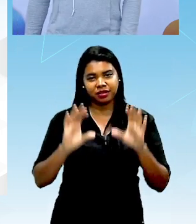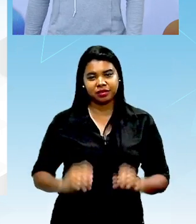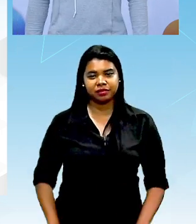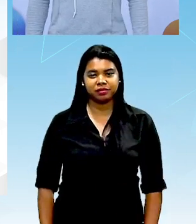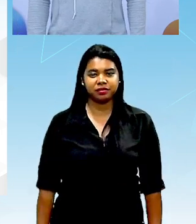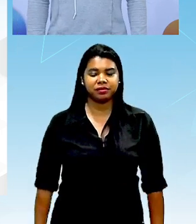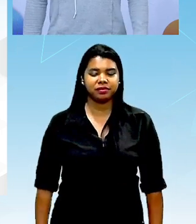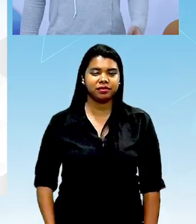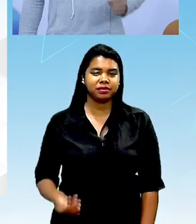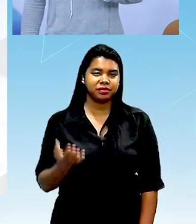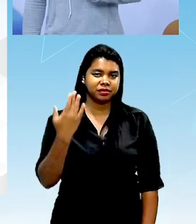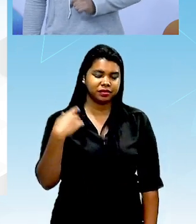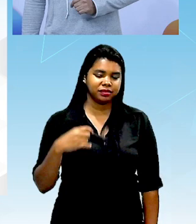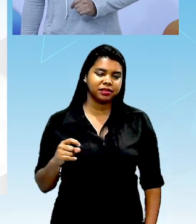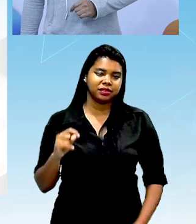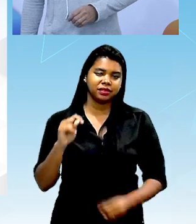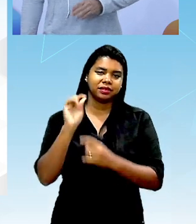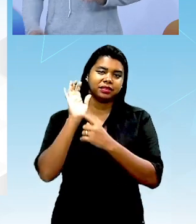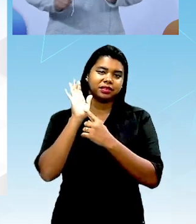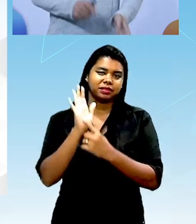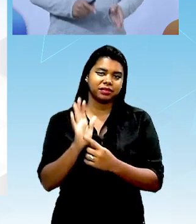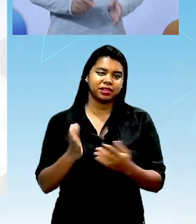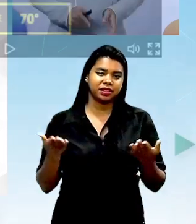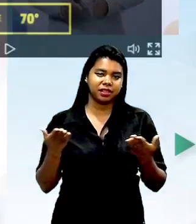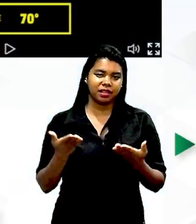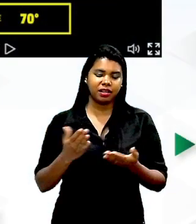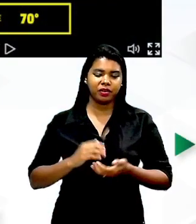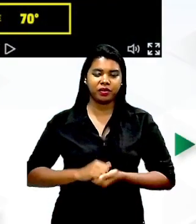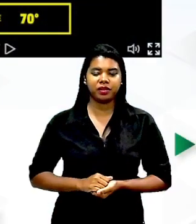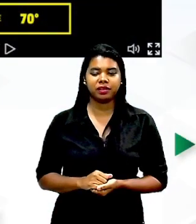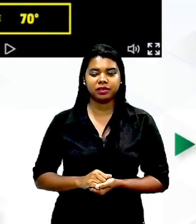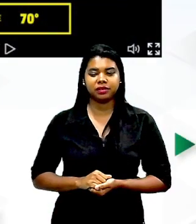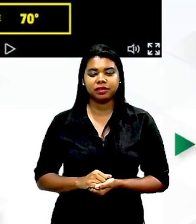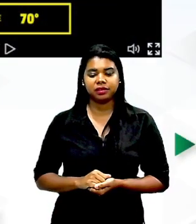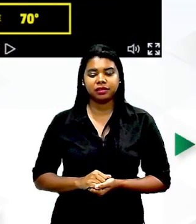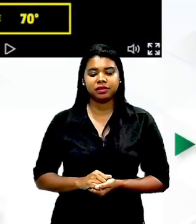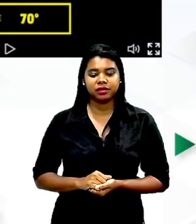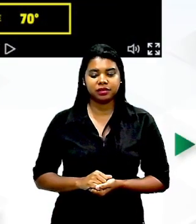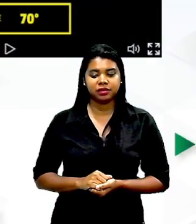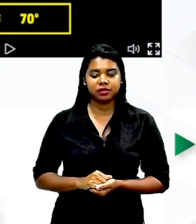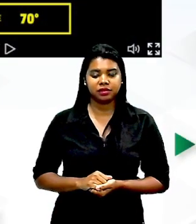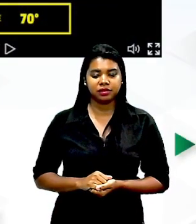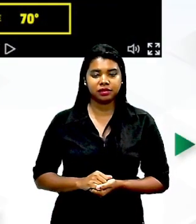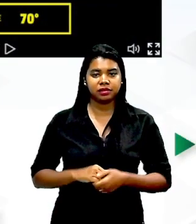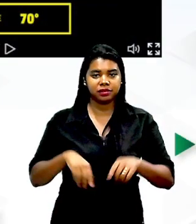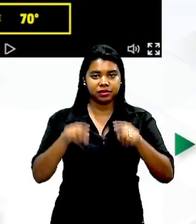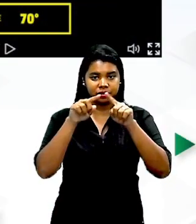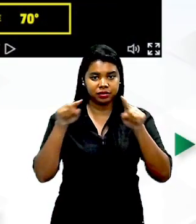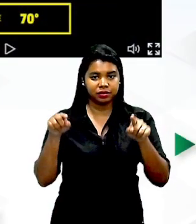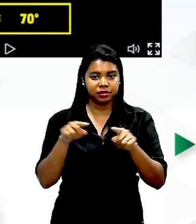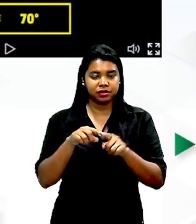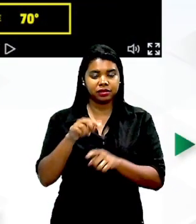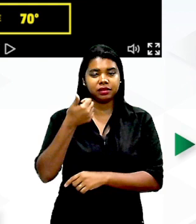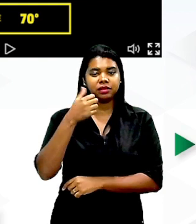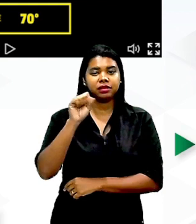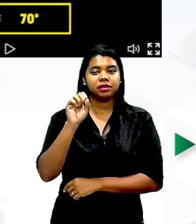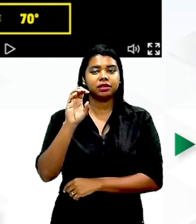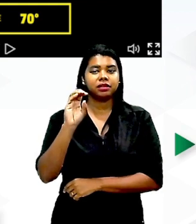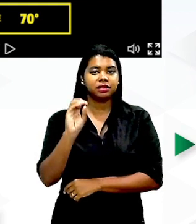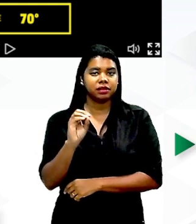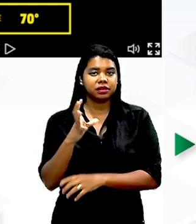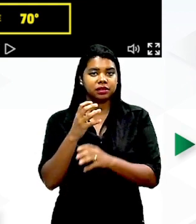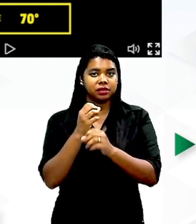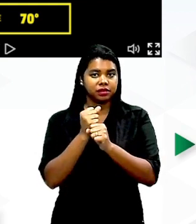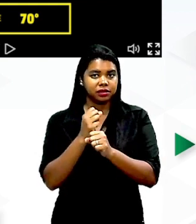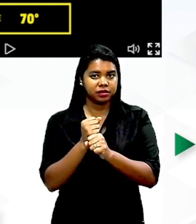Então vem comigo que eu vou te mostrar o seguinte. Se a soma dos ângulos internos dos triângulos valem 180, então se eu